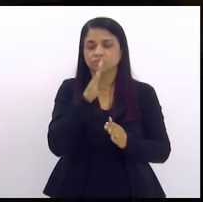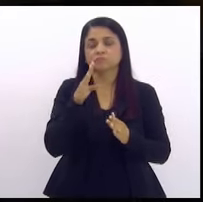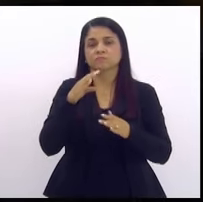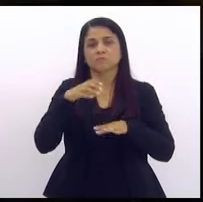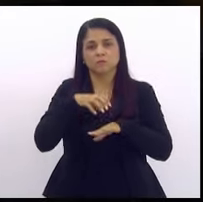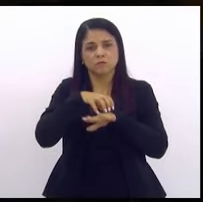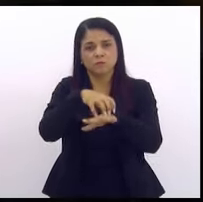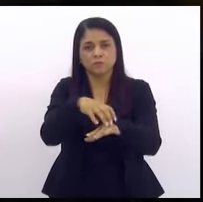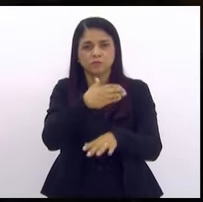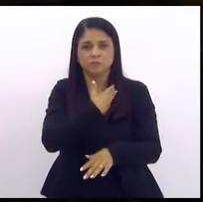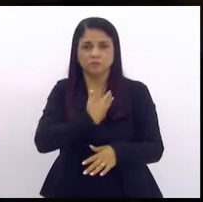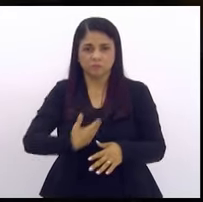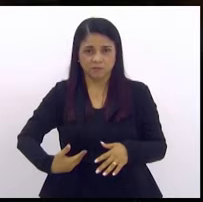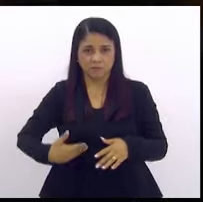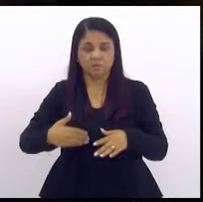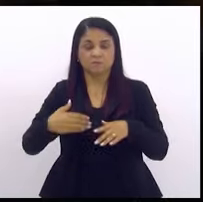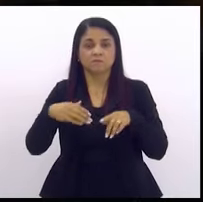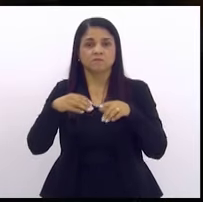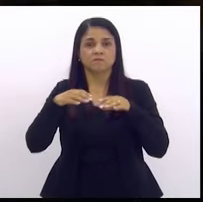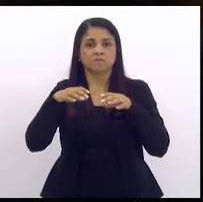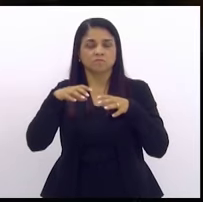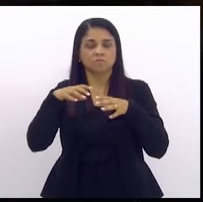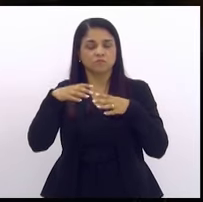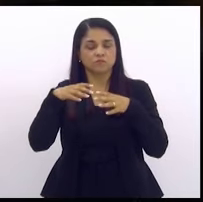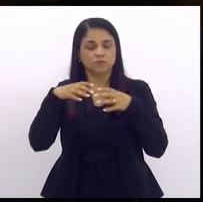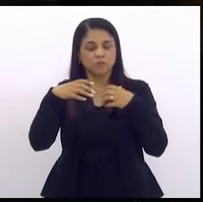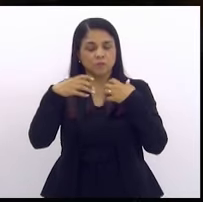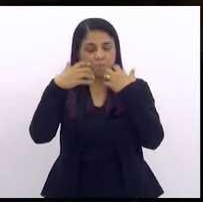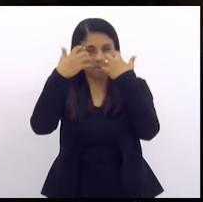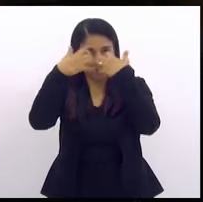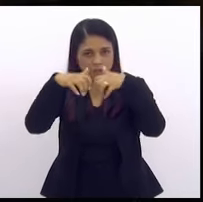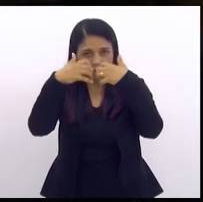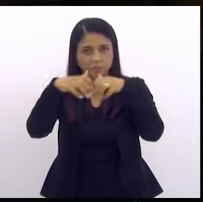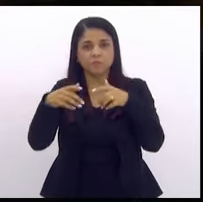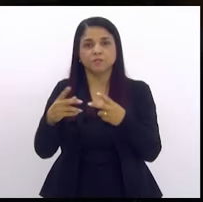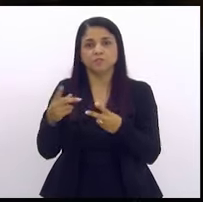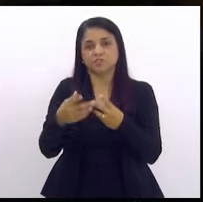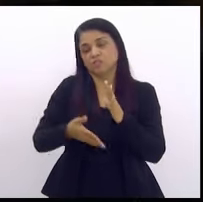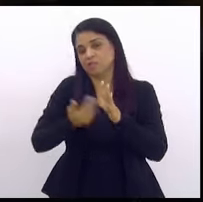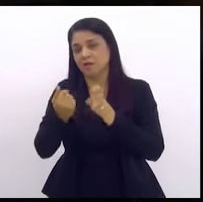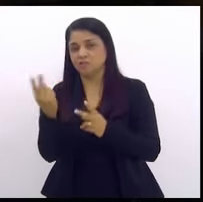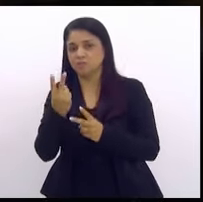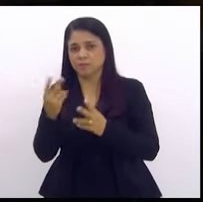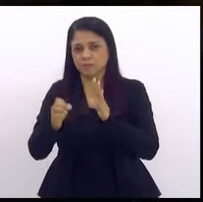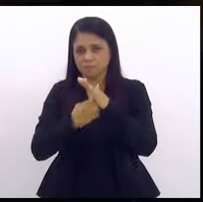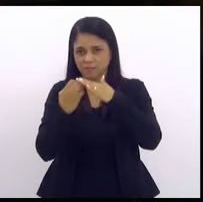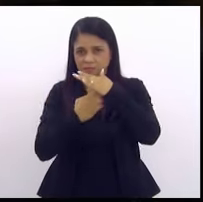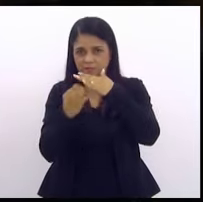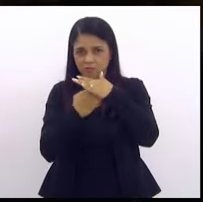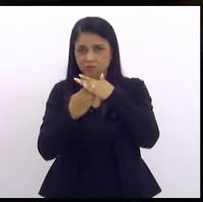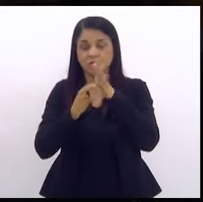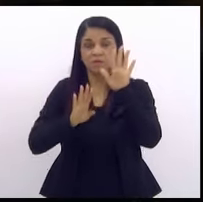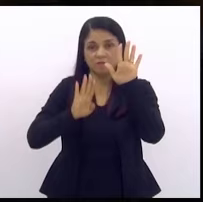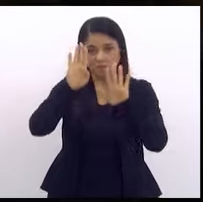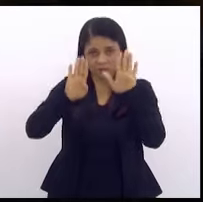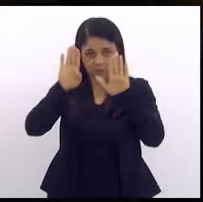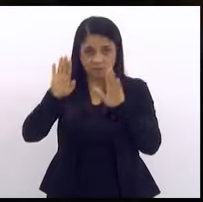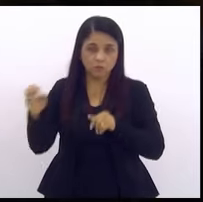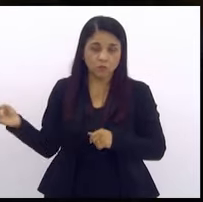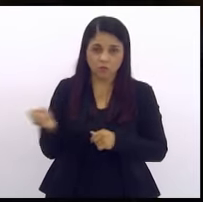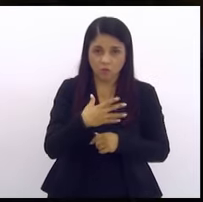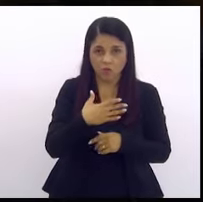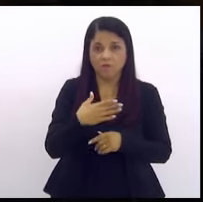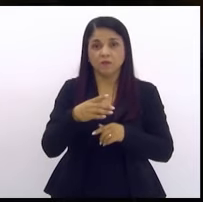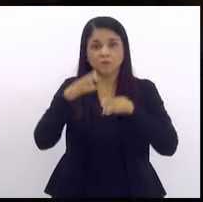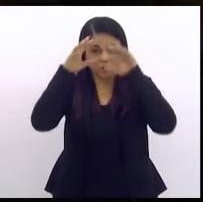de Petrópolis, em especial para tirar a cascatinha Petroíta, e que façam a licitação. Porque aí, fazendo honra, depois do Tribunal de